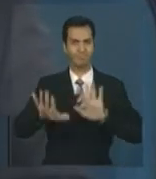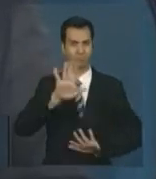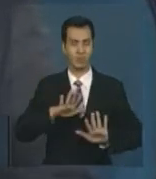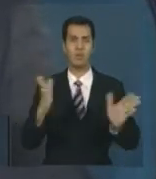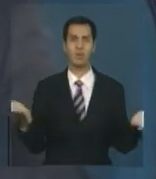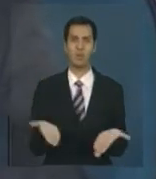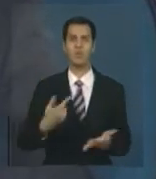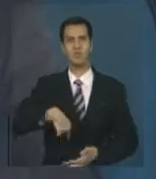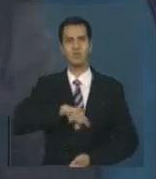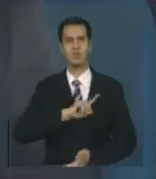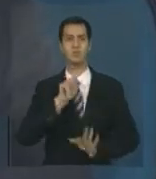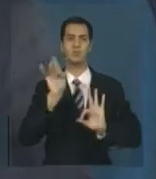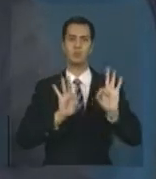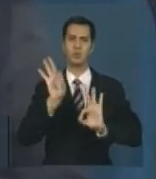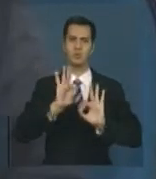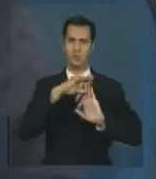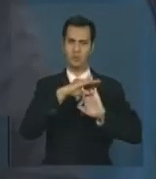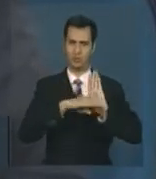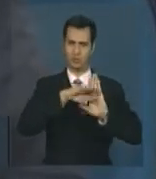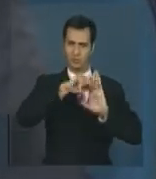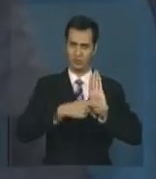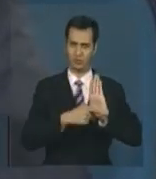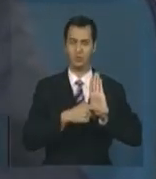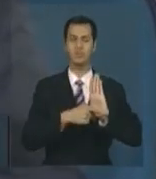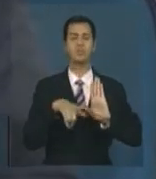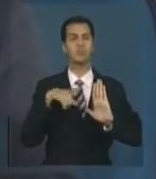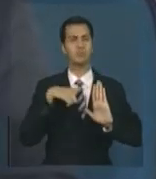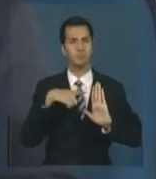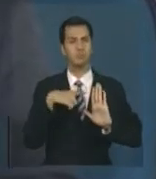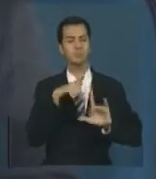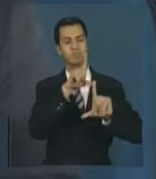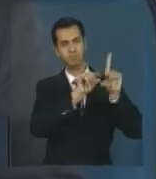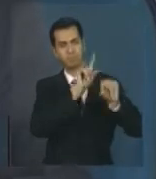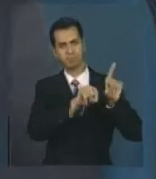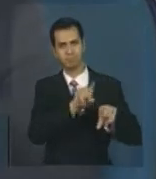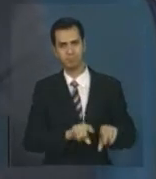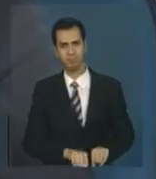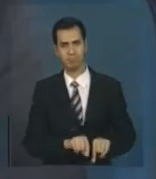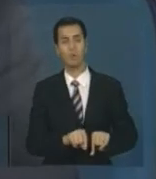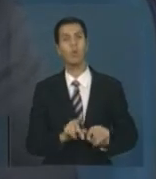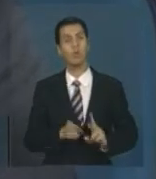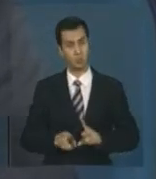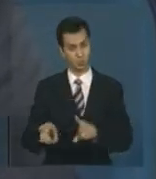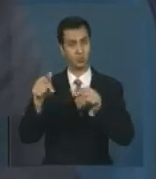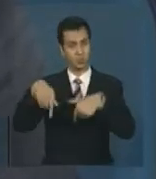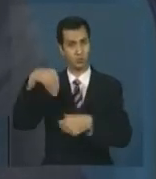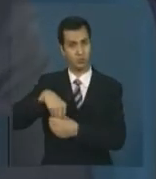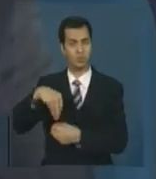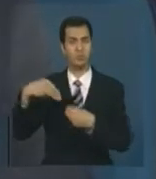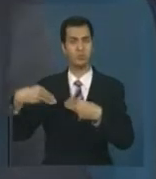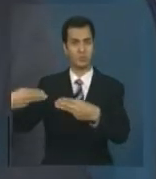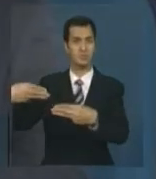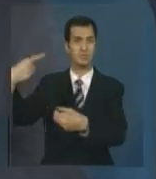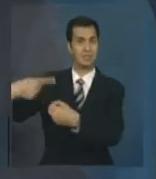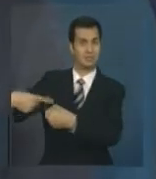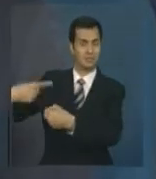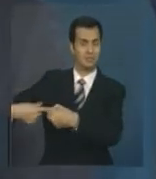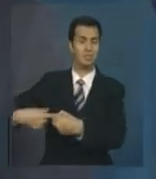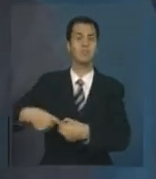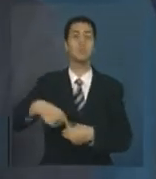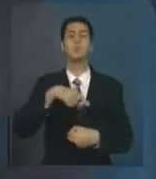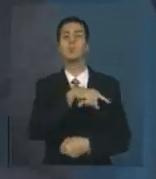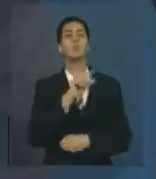selecionados, cuja seleção ainda está em curso no Ministério das Cidades, prioriza a aplicação